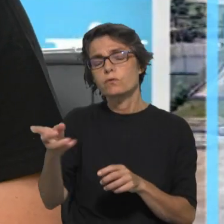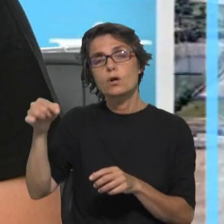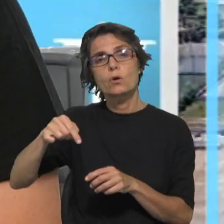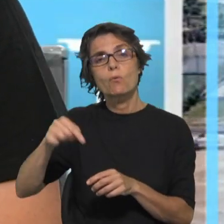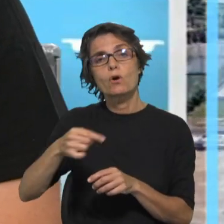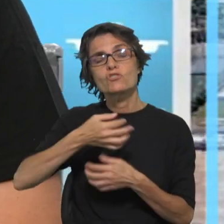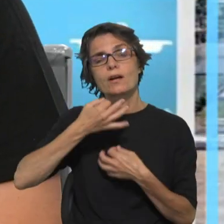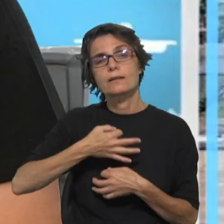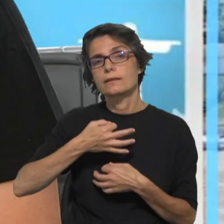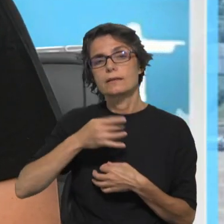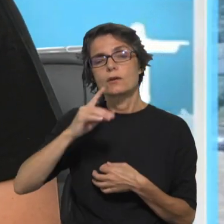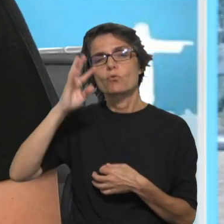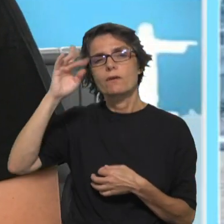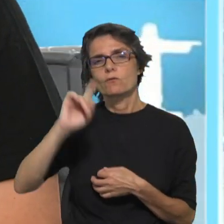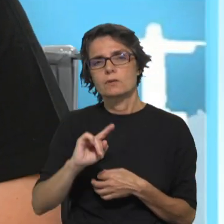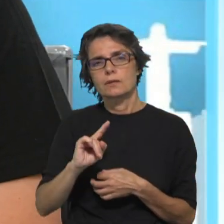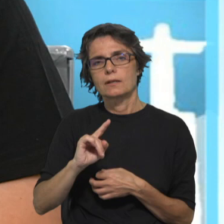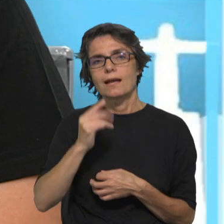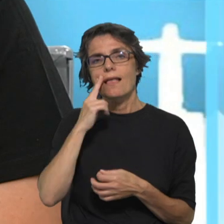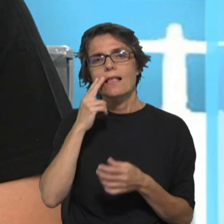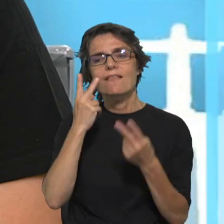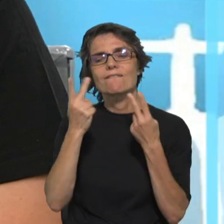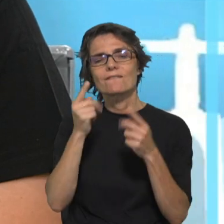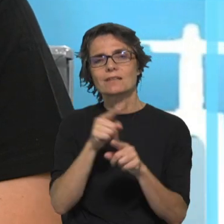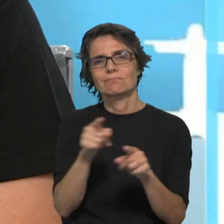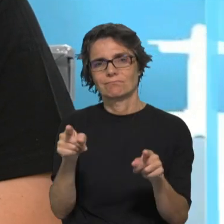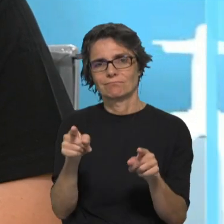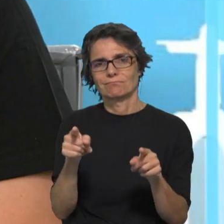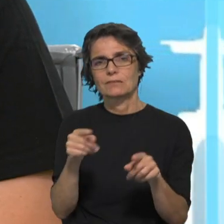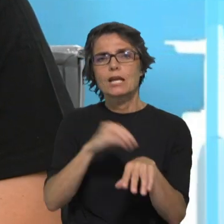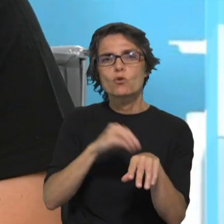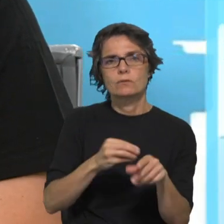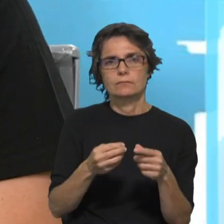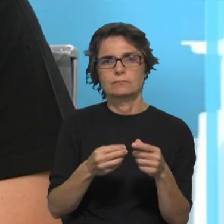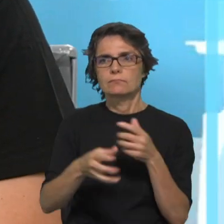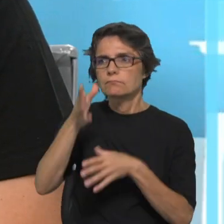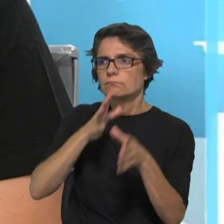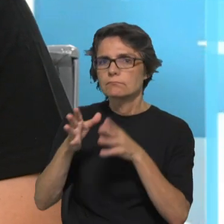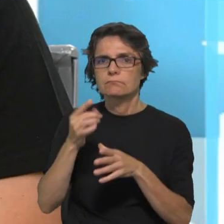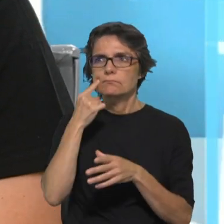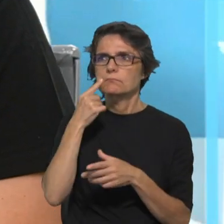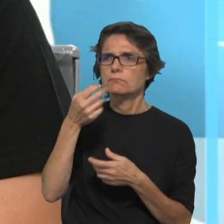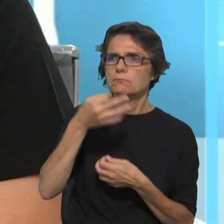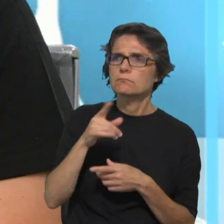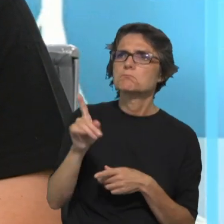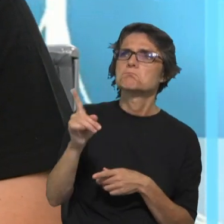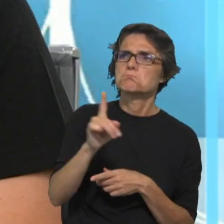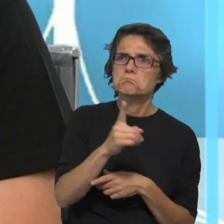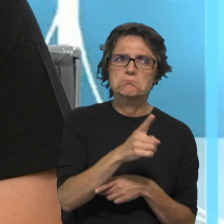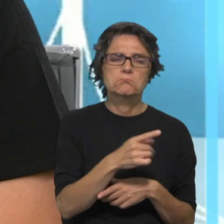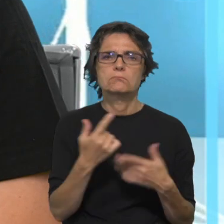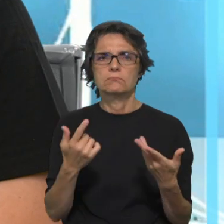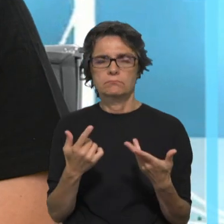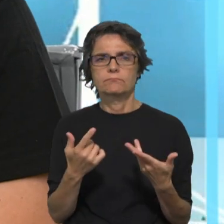mas acreditam naquilo que veem. E acreditam em testemunhas, em homens e mulheres com quem veem que